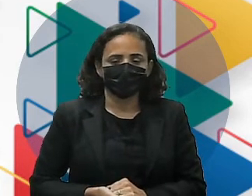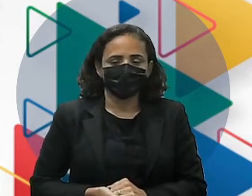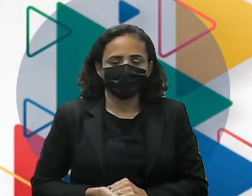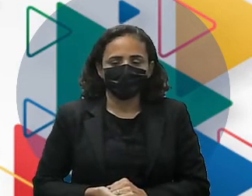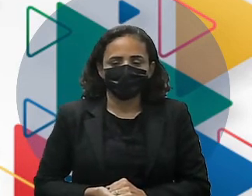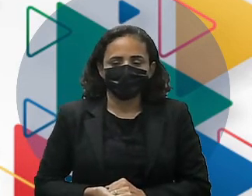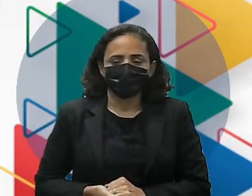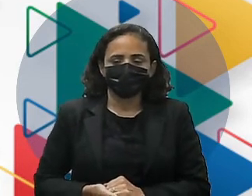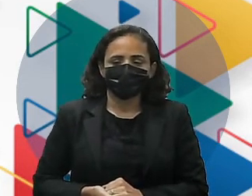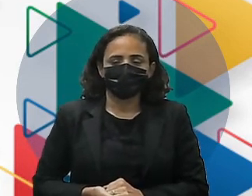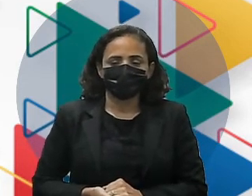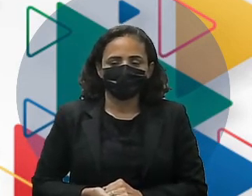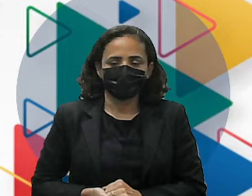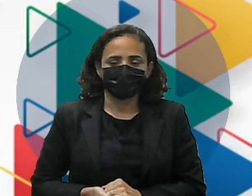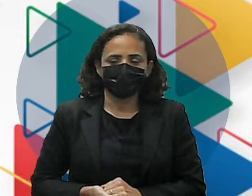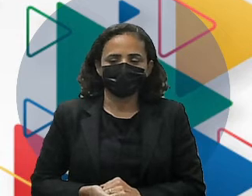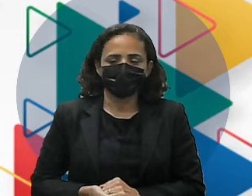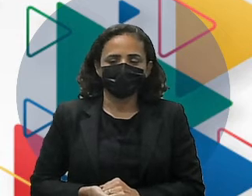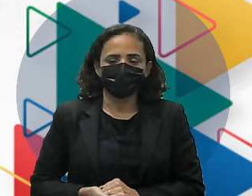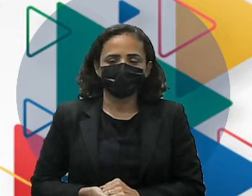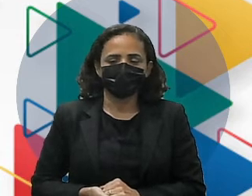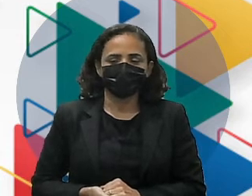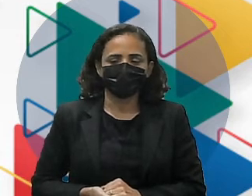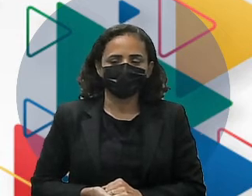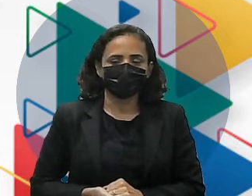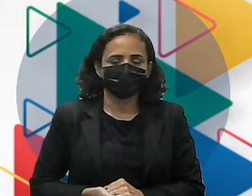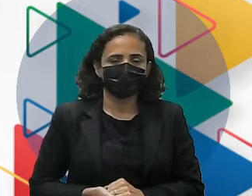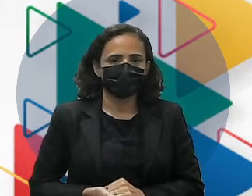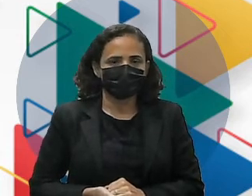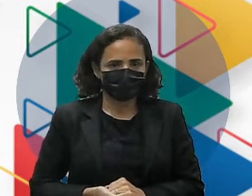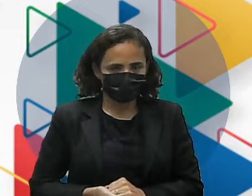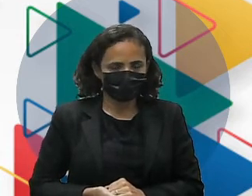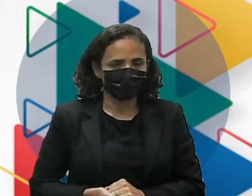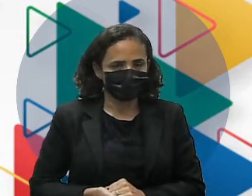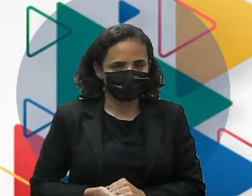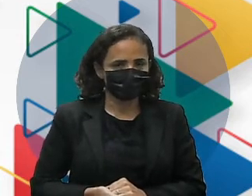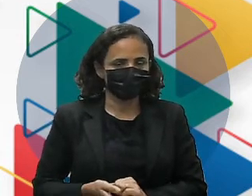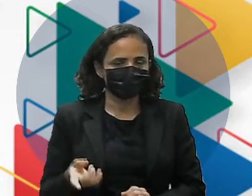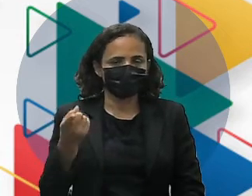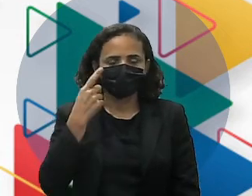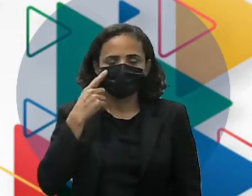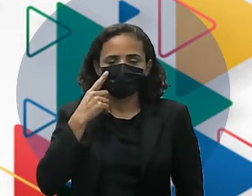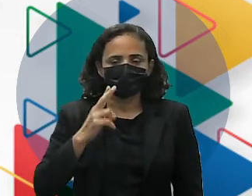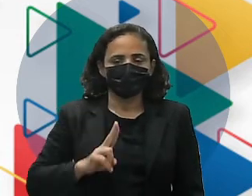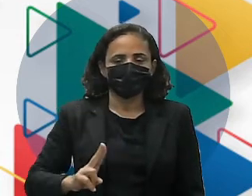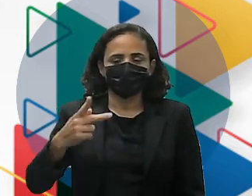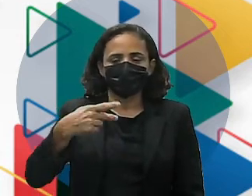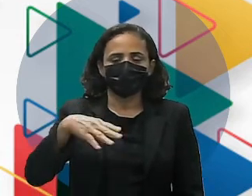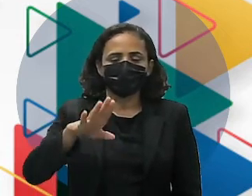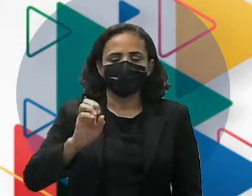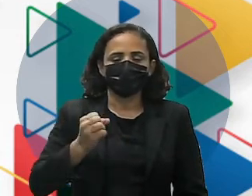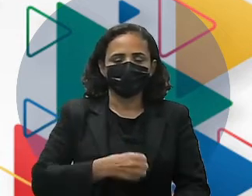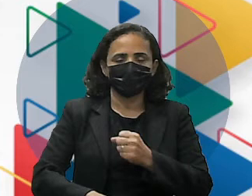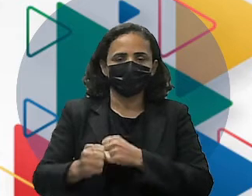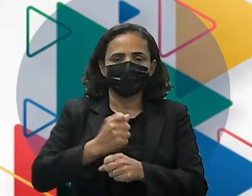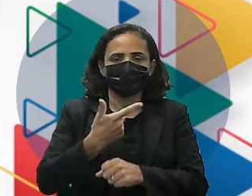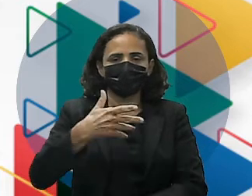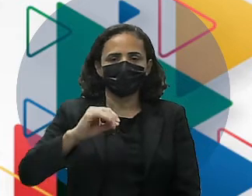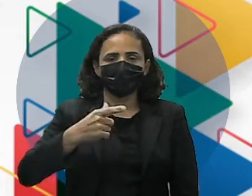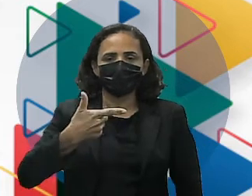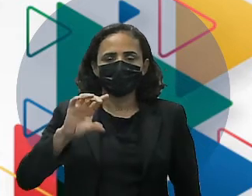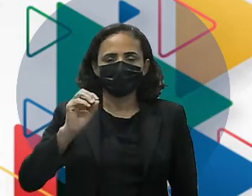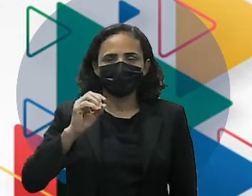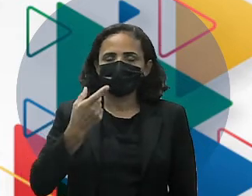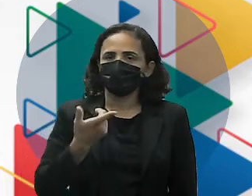E a primeira questão está aí na tua tela. Questão da UPE 2020. Olha